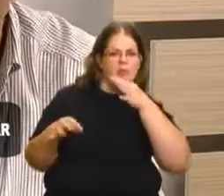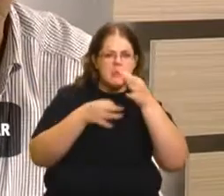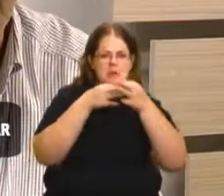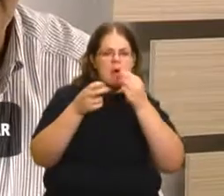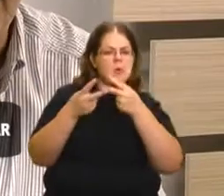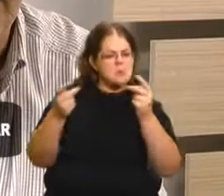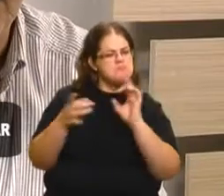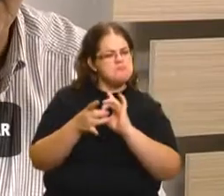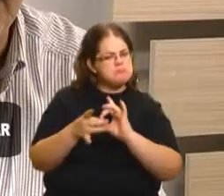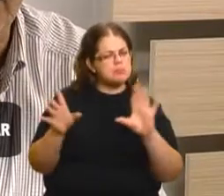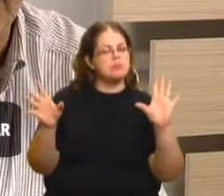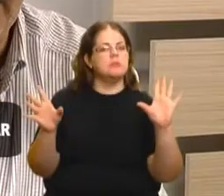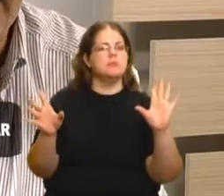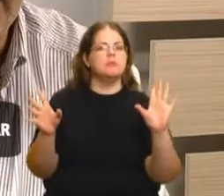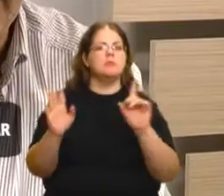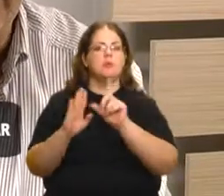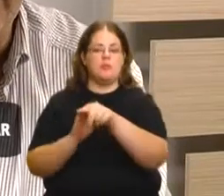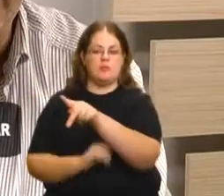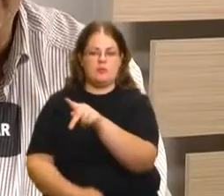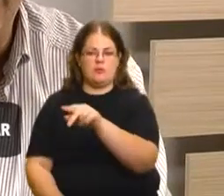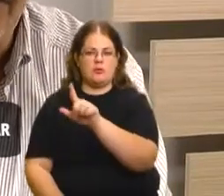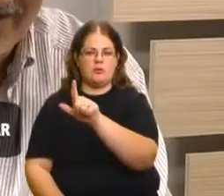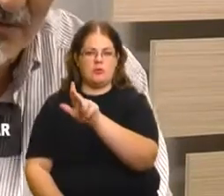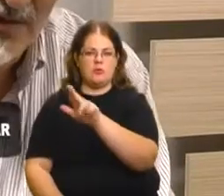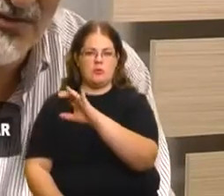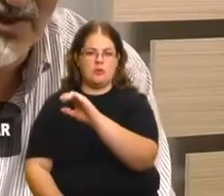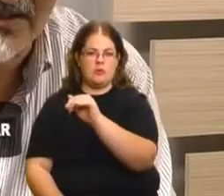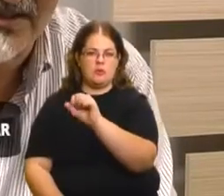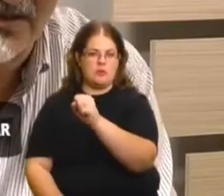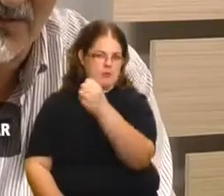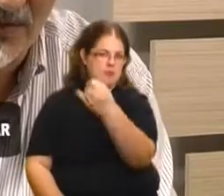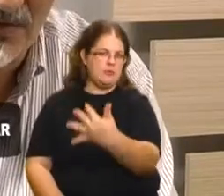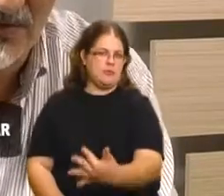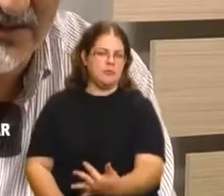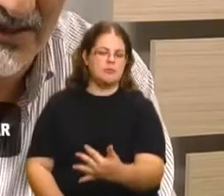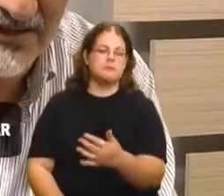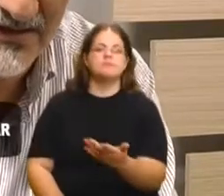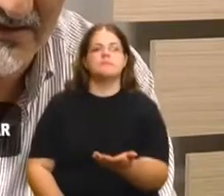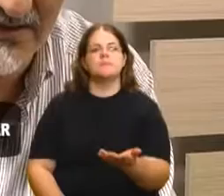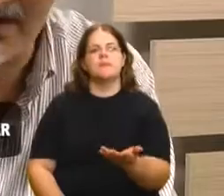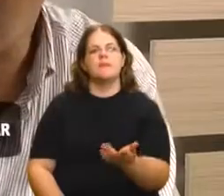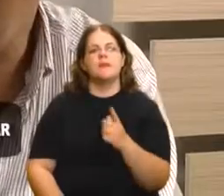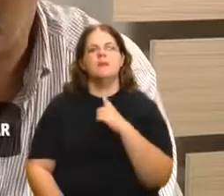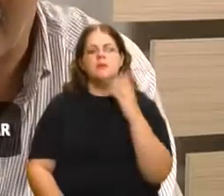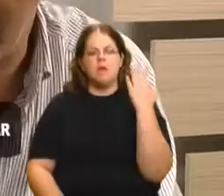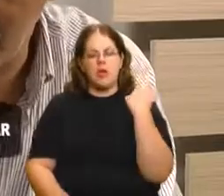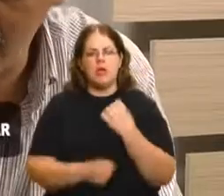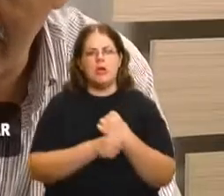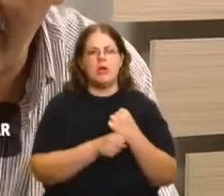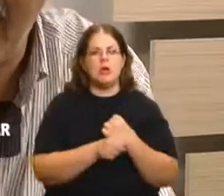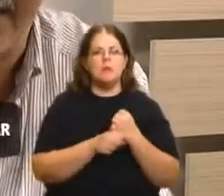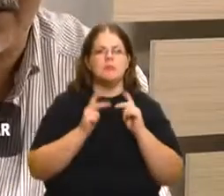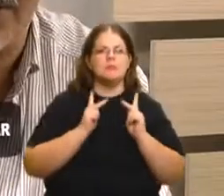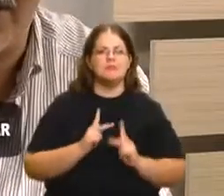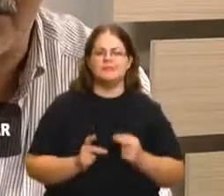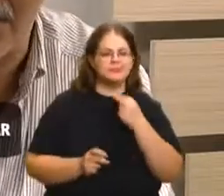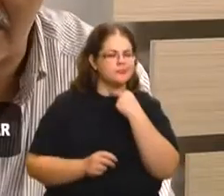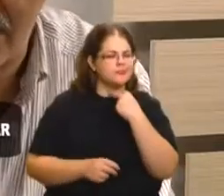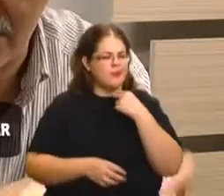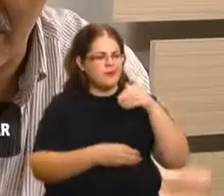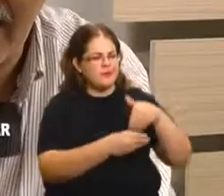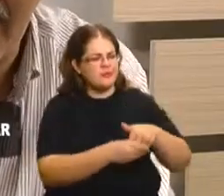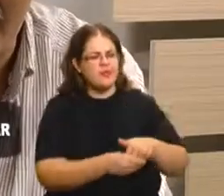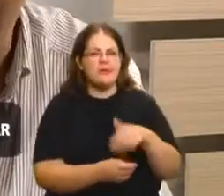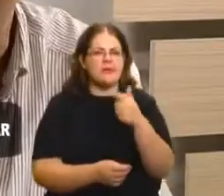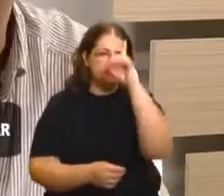Lucas pode falar sobre isso. E teve vários períodos de exceção, períodos sem que se pudesse votar, sem